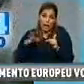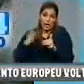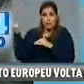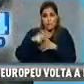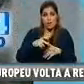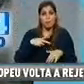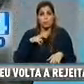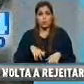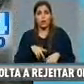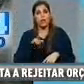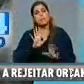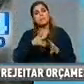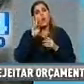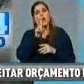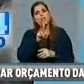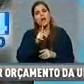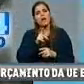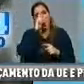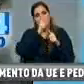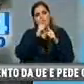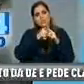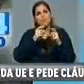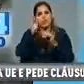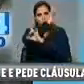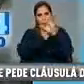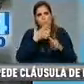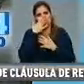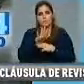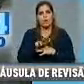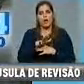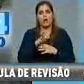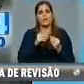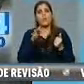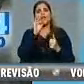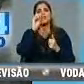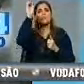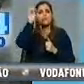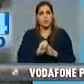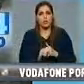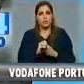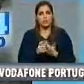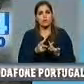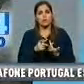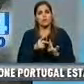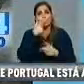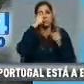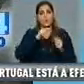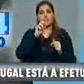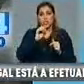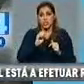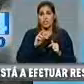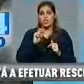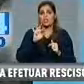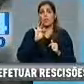como metas europeias. Concretamente, por exemplo, a qualificação de 40% nos índices dos 30 aos 34 anos é a meta